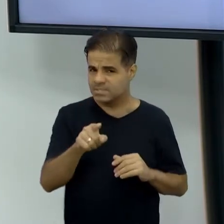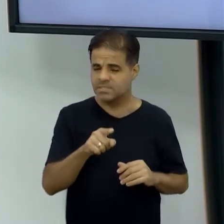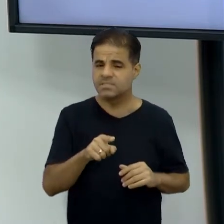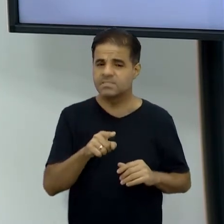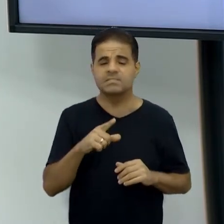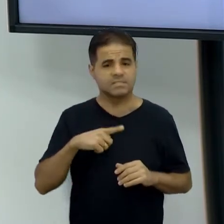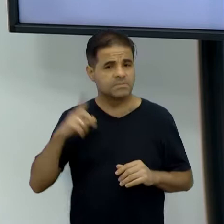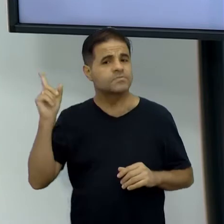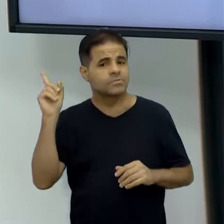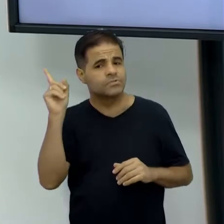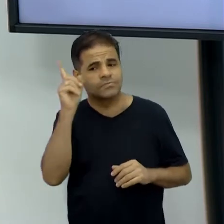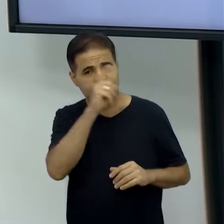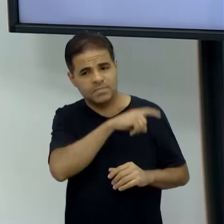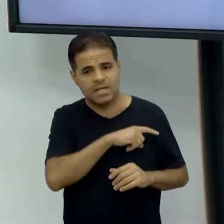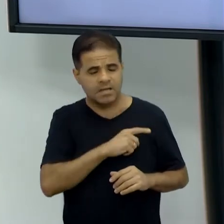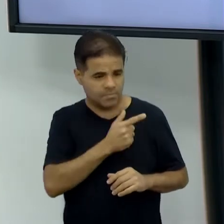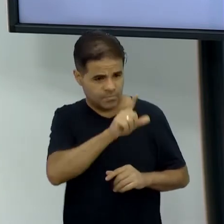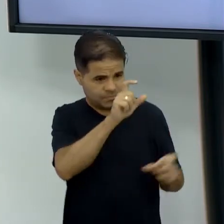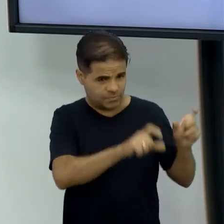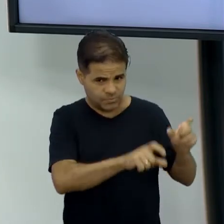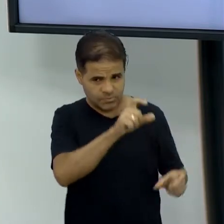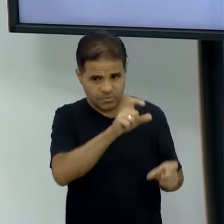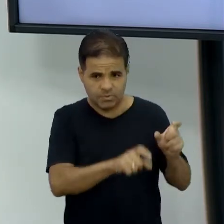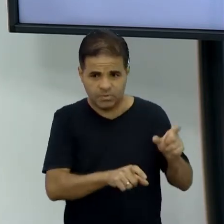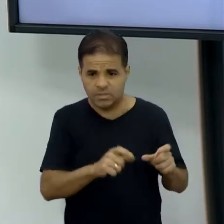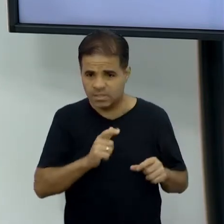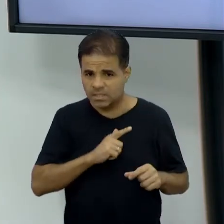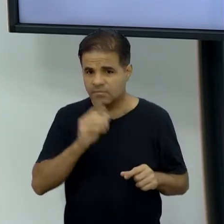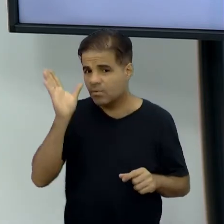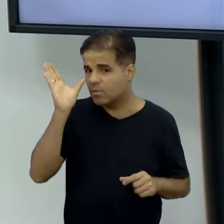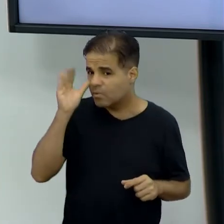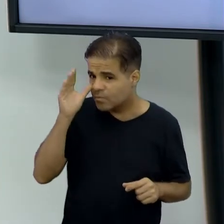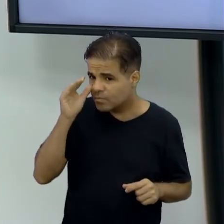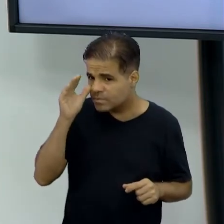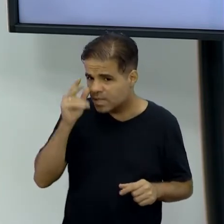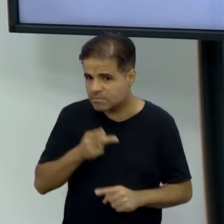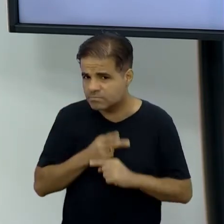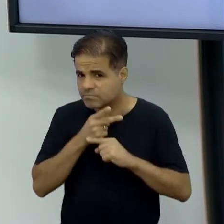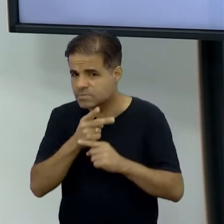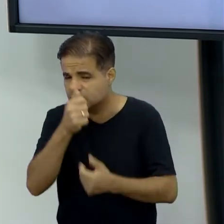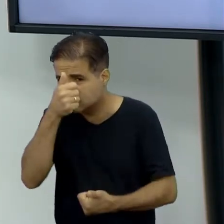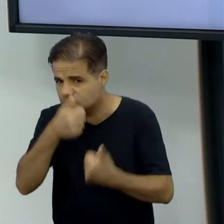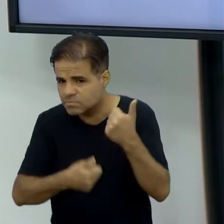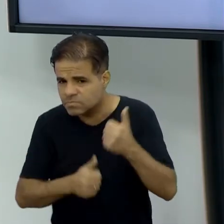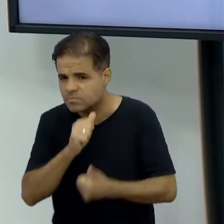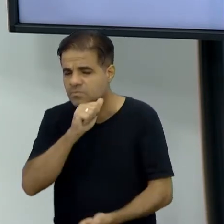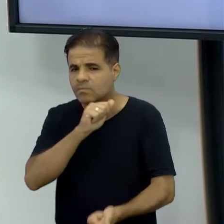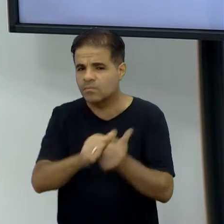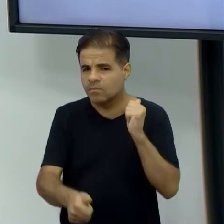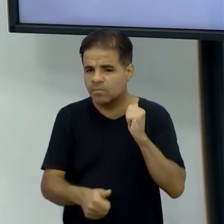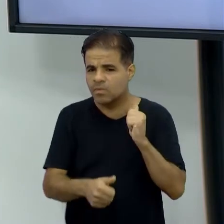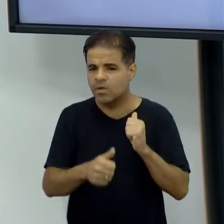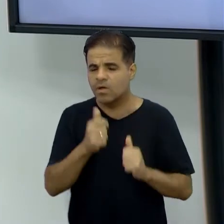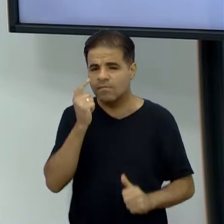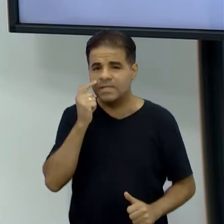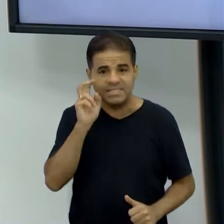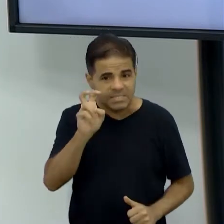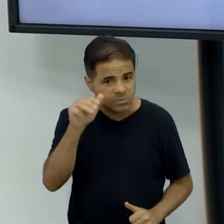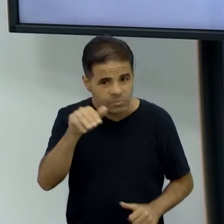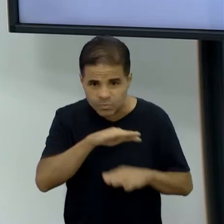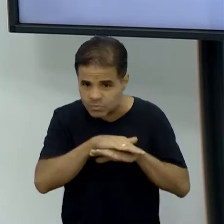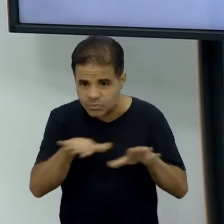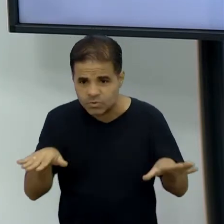houve a dificuldade, mas para o jogador que você teve a curiosidade de buscar o esporte, assistir pelo menos ali